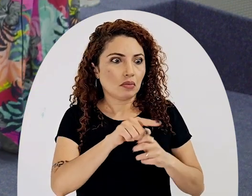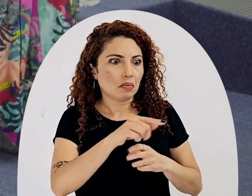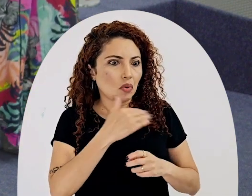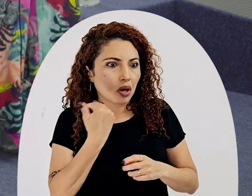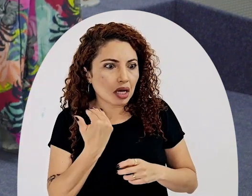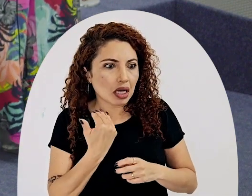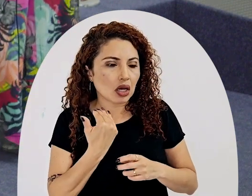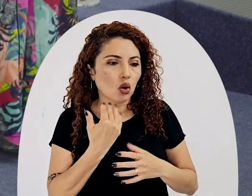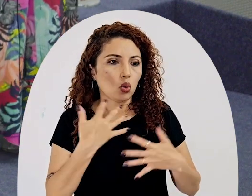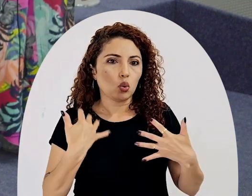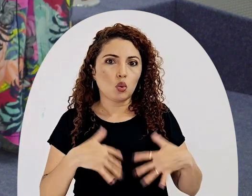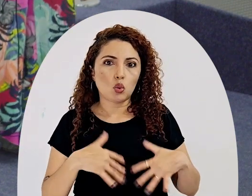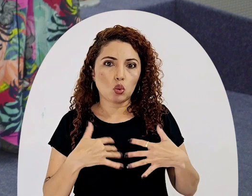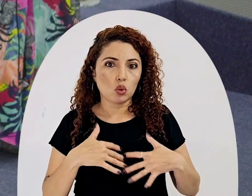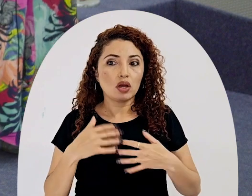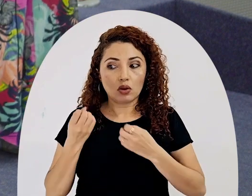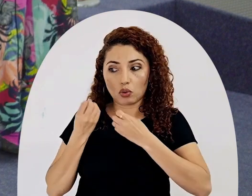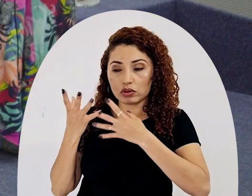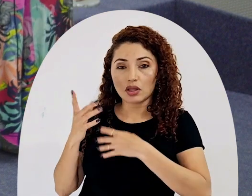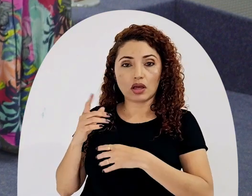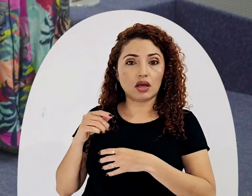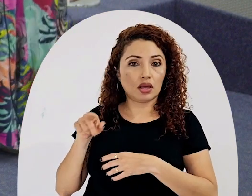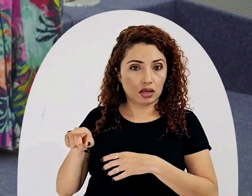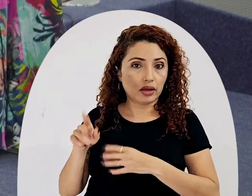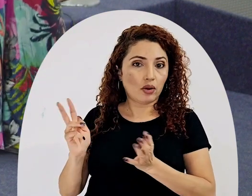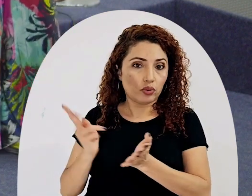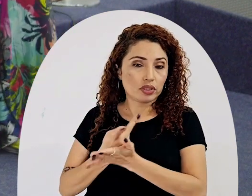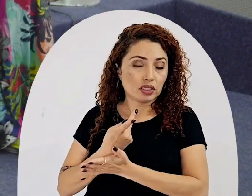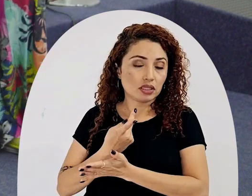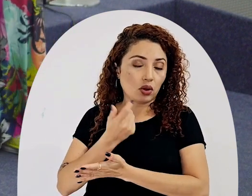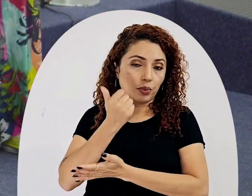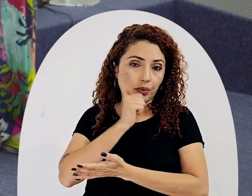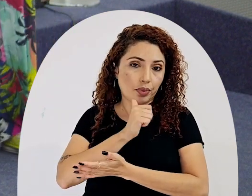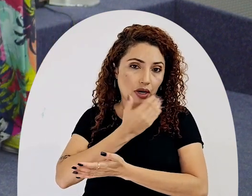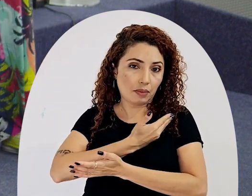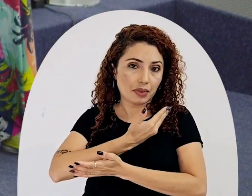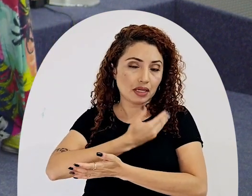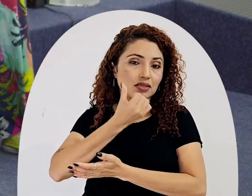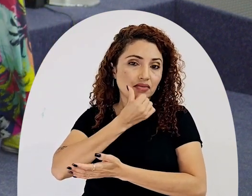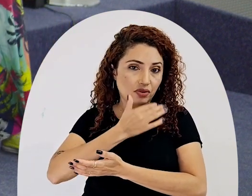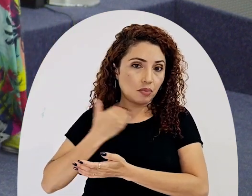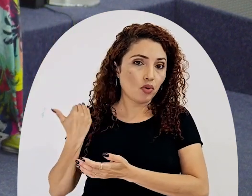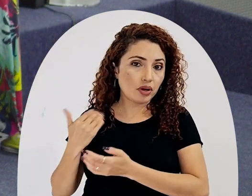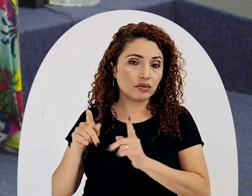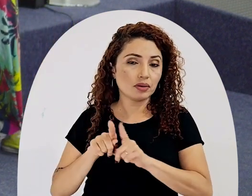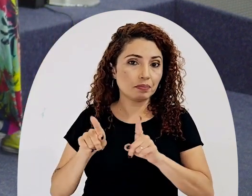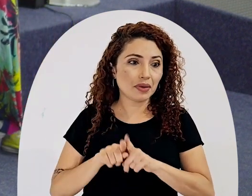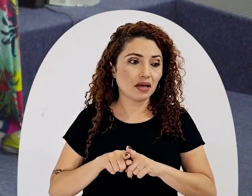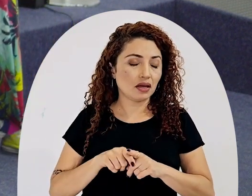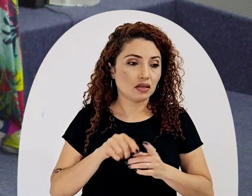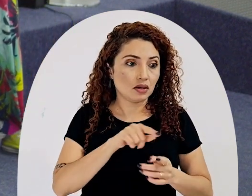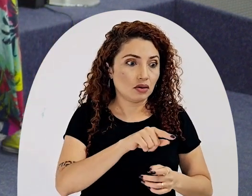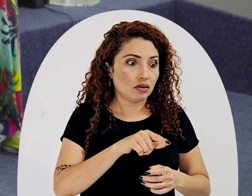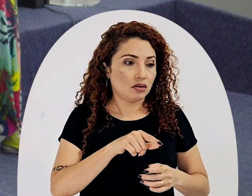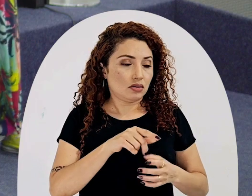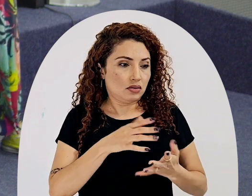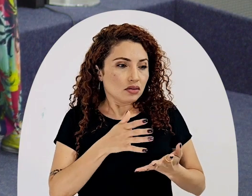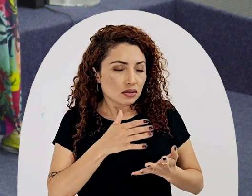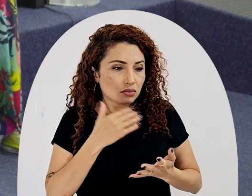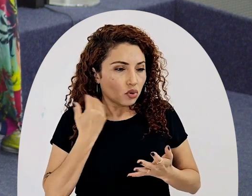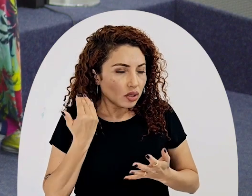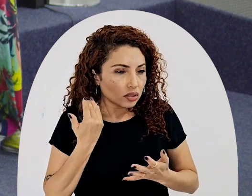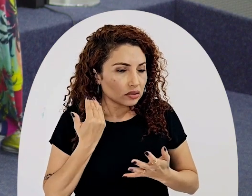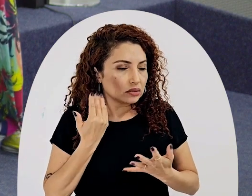né, que eu perdi uma amiga agora, sexta-feira, por suicídio. Então, assim, quando esses números chegam, a gente fala, pô, peraí. E eu